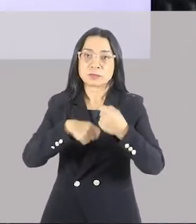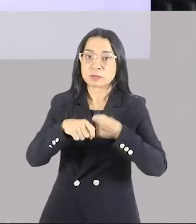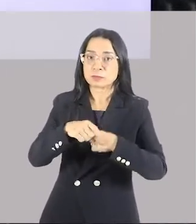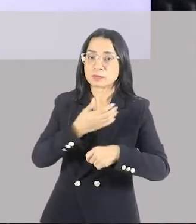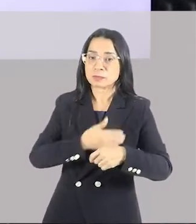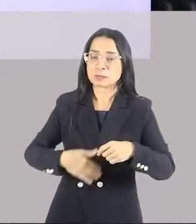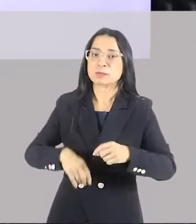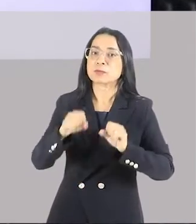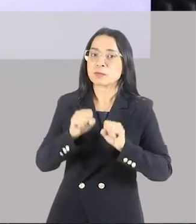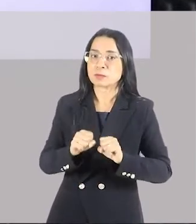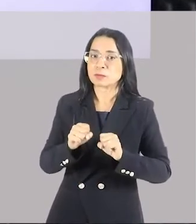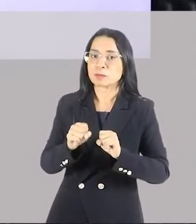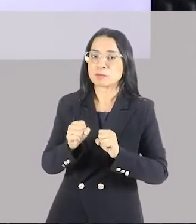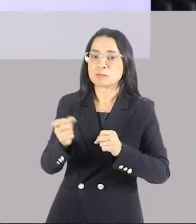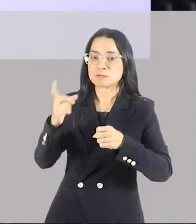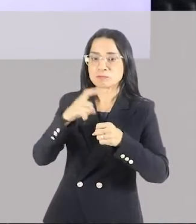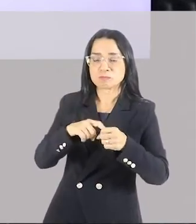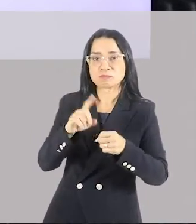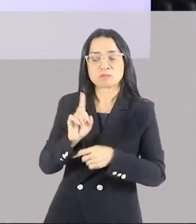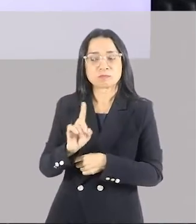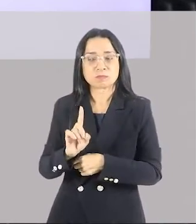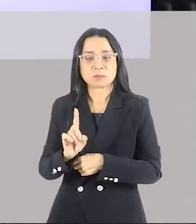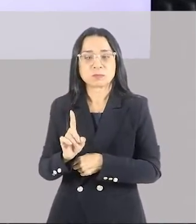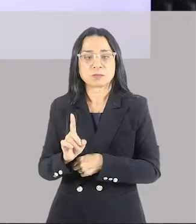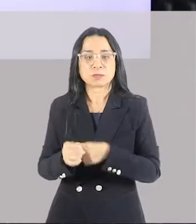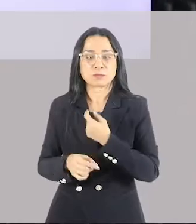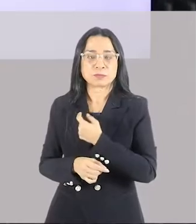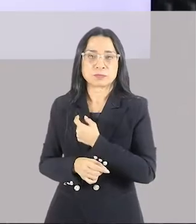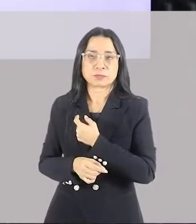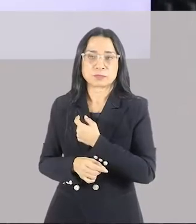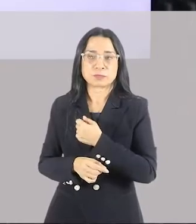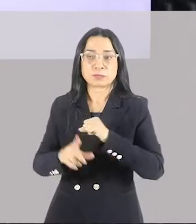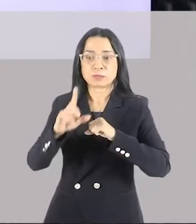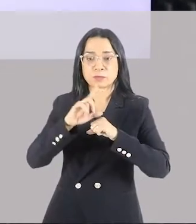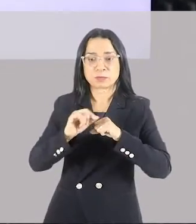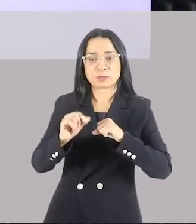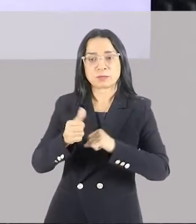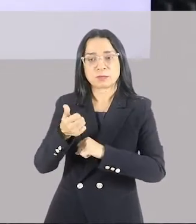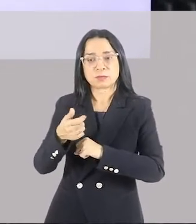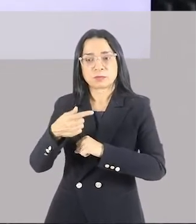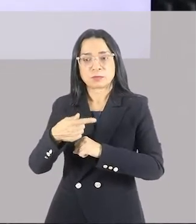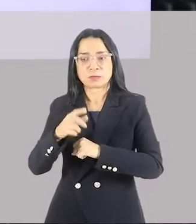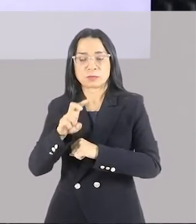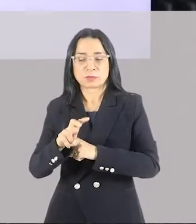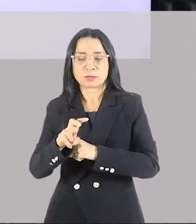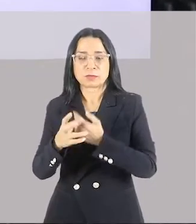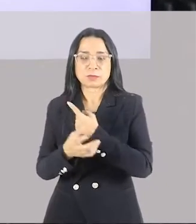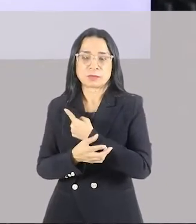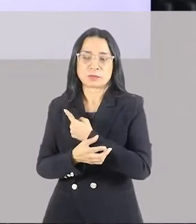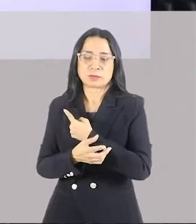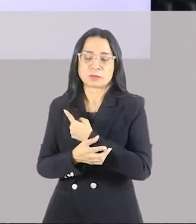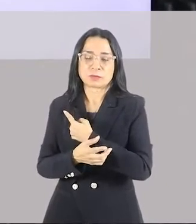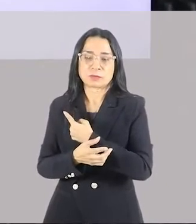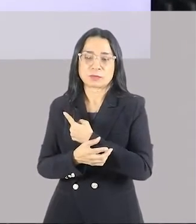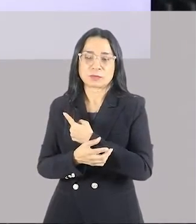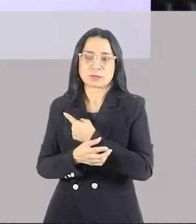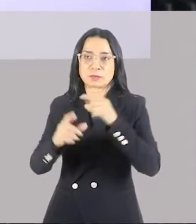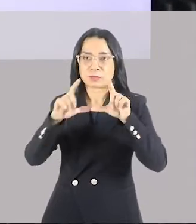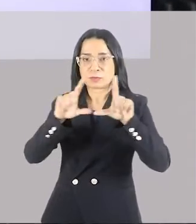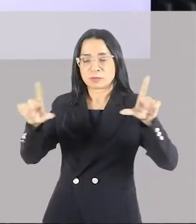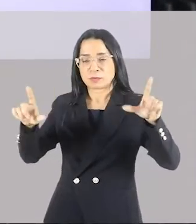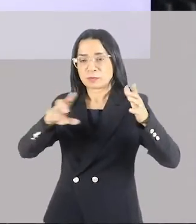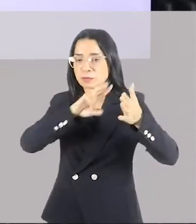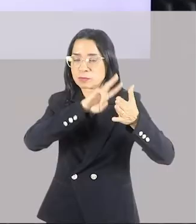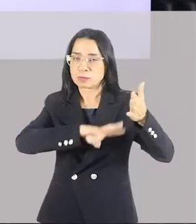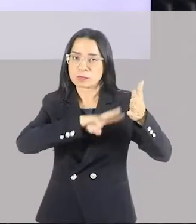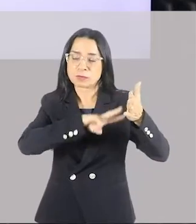não aquela autorização. O artigo 175 da Constituição prevê a concessão e a permissão como as formas